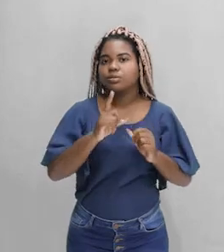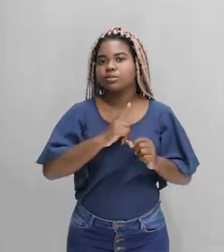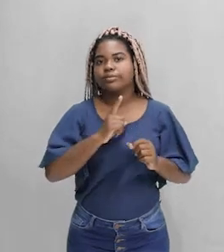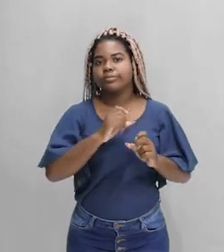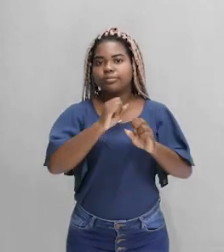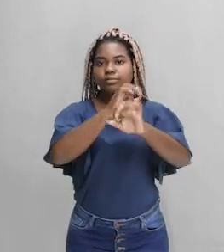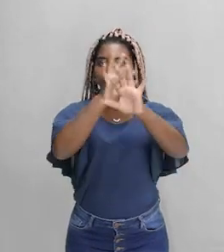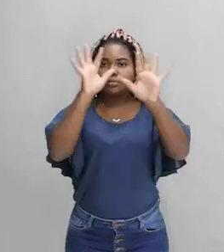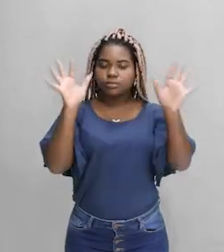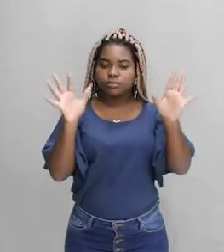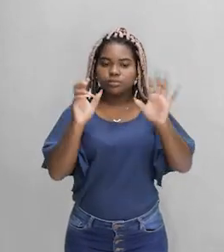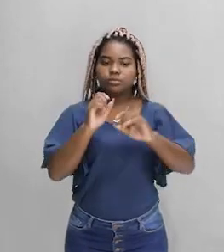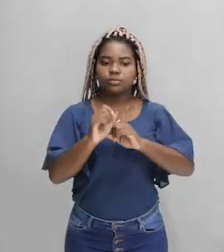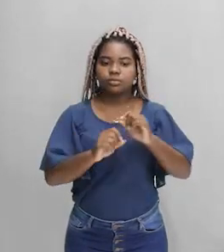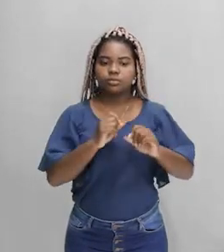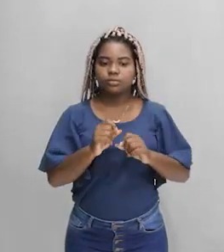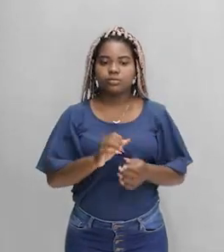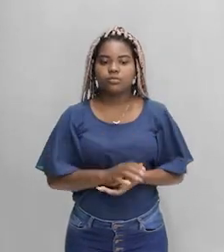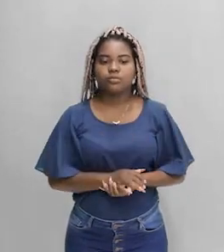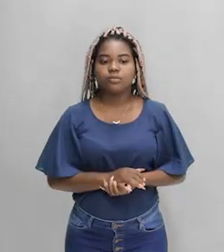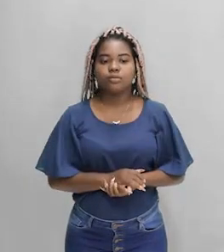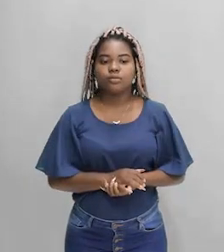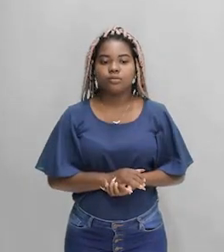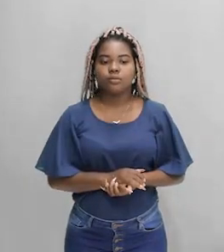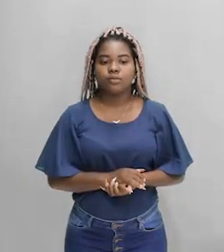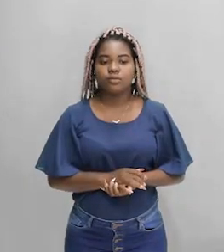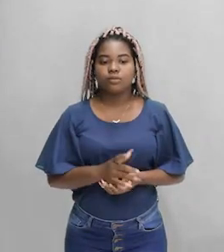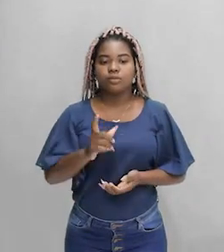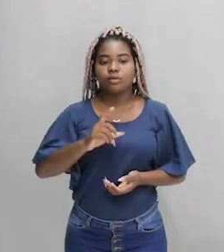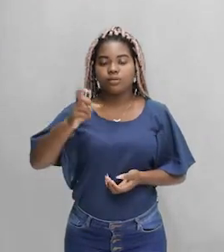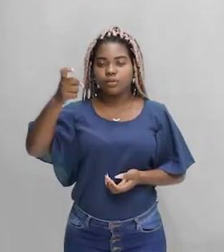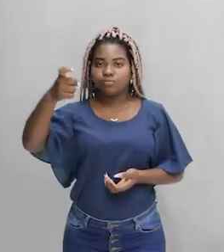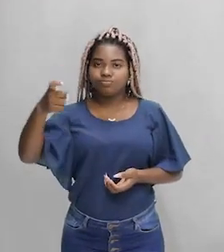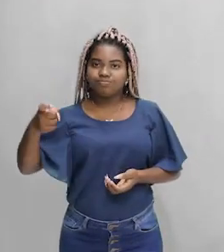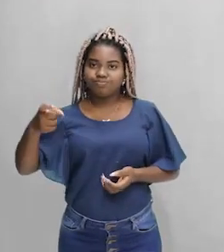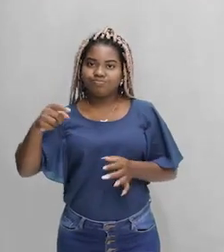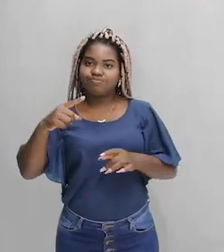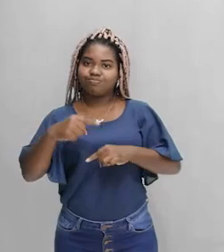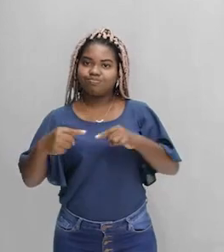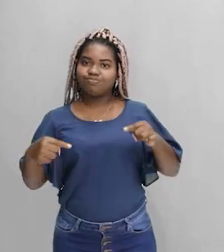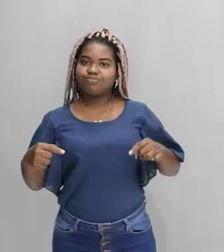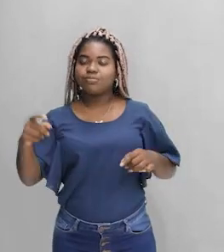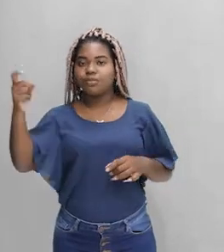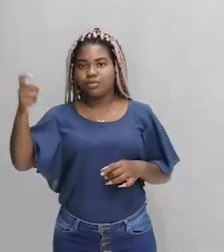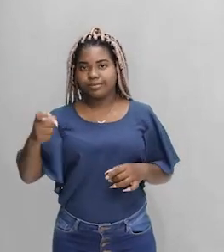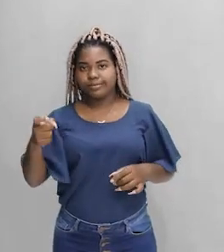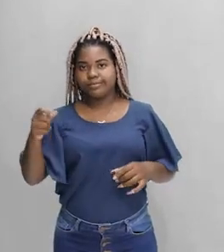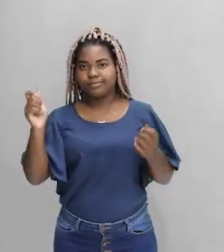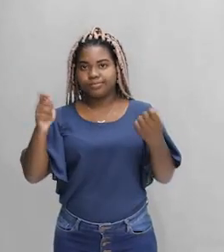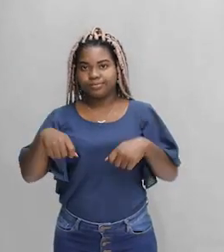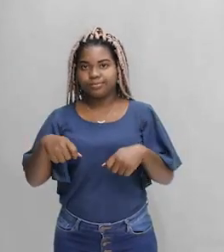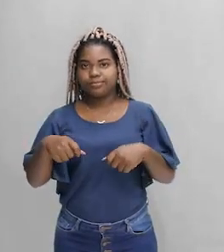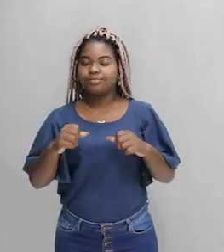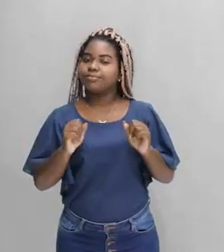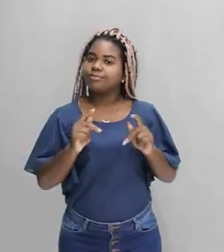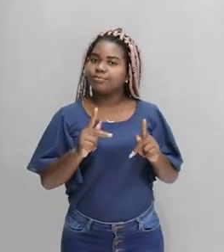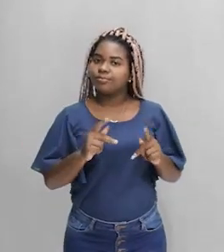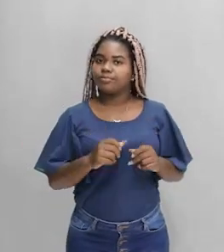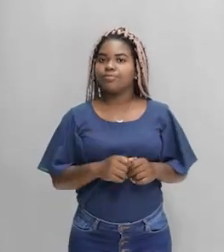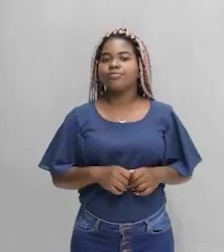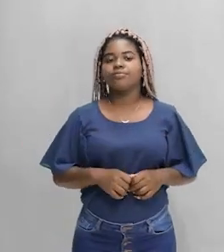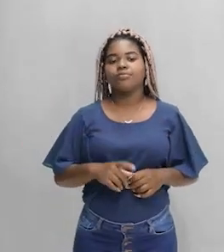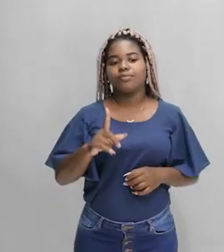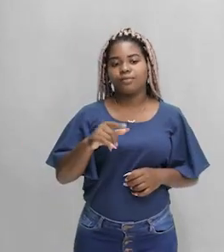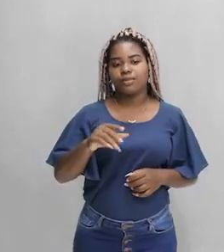muito claro na sua visão, na sua análise, é a presença da variável no expoente. A variável está no expoente? Tá. Beleza, tudo certo.